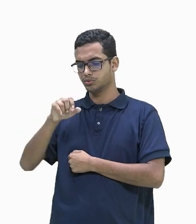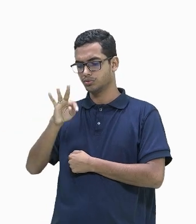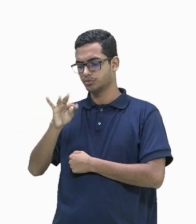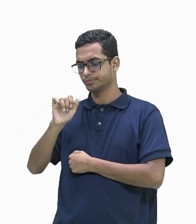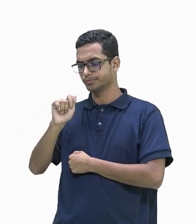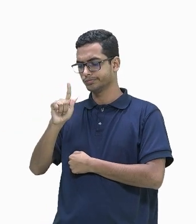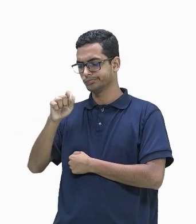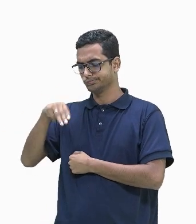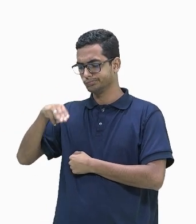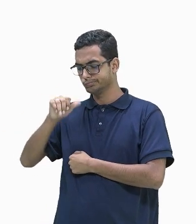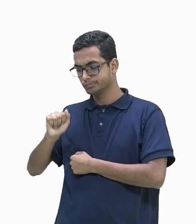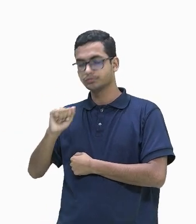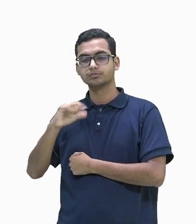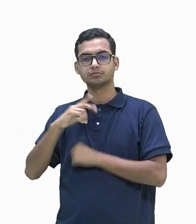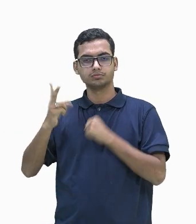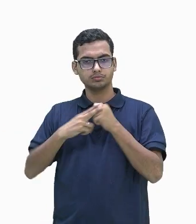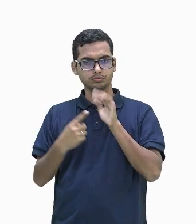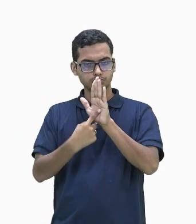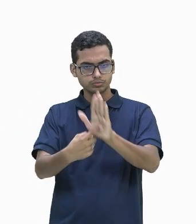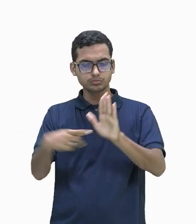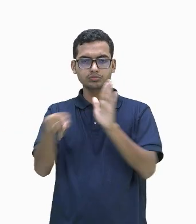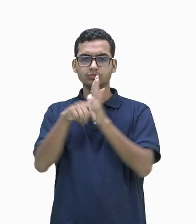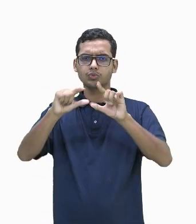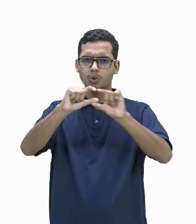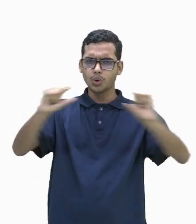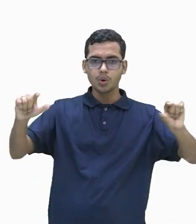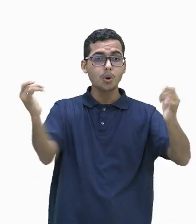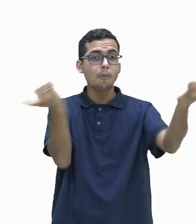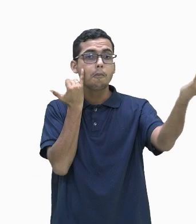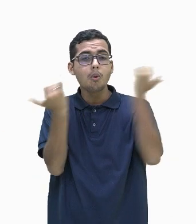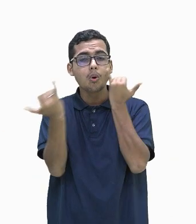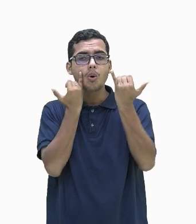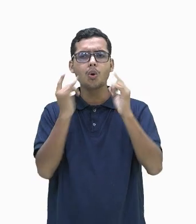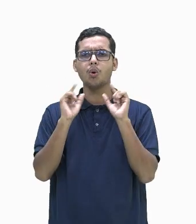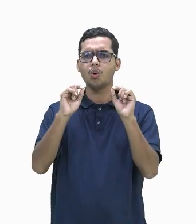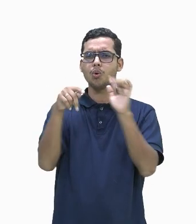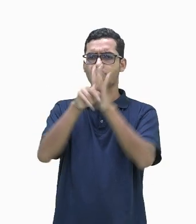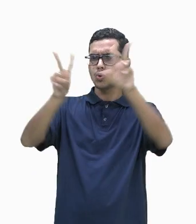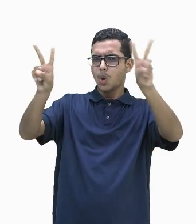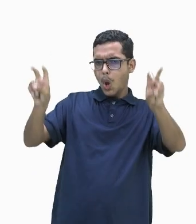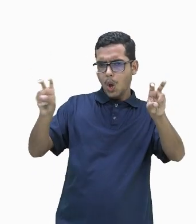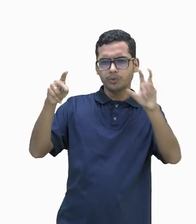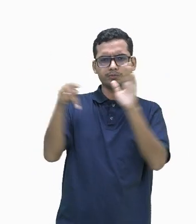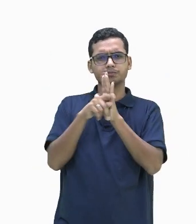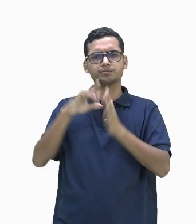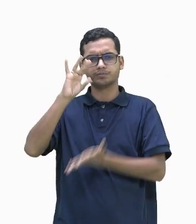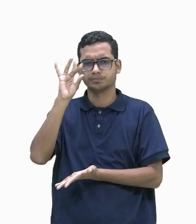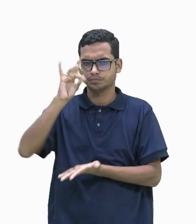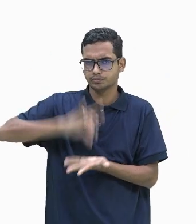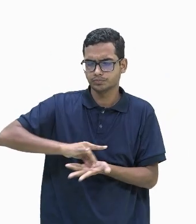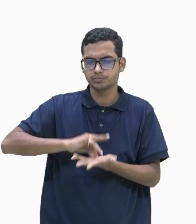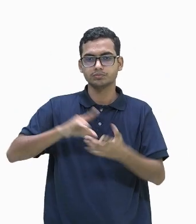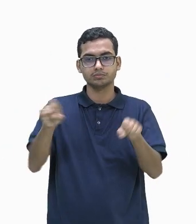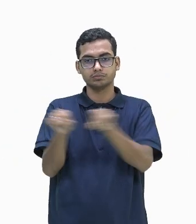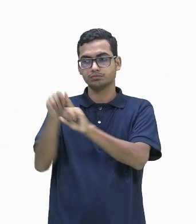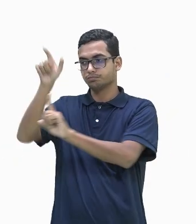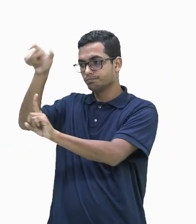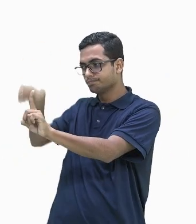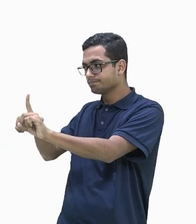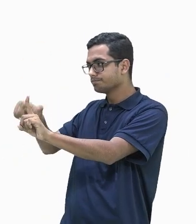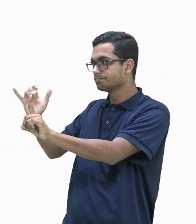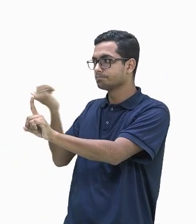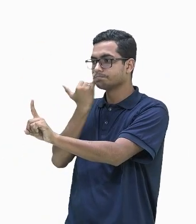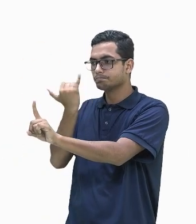também a parte da oração que apresenta informações sobre o sujeito e também na qual